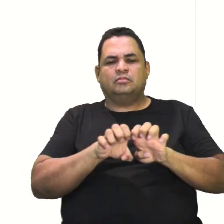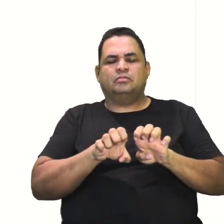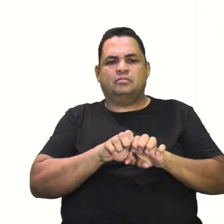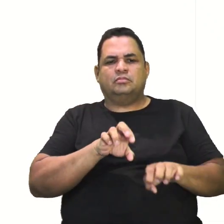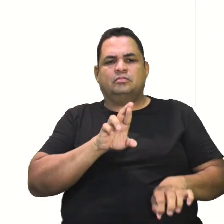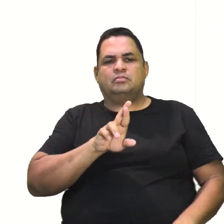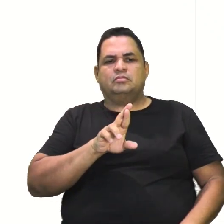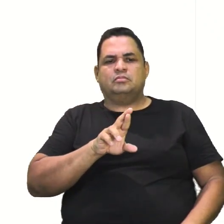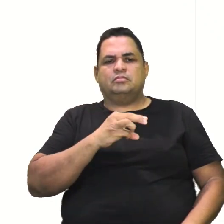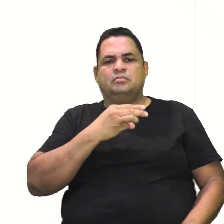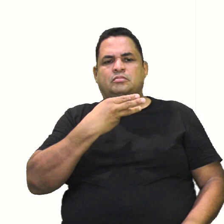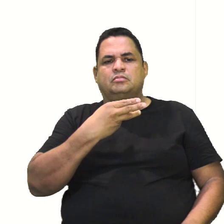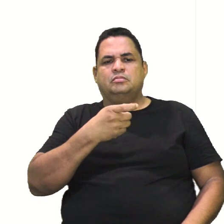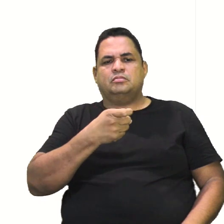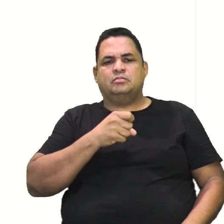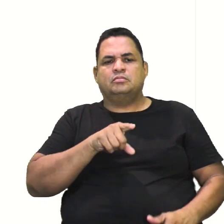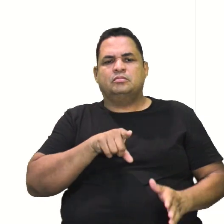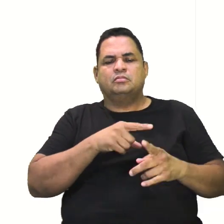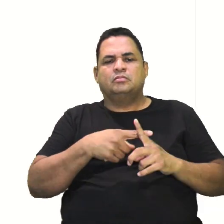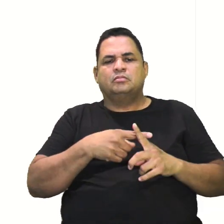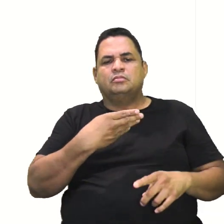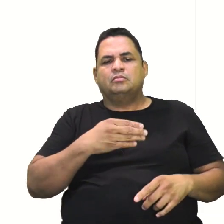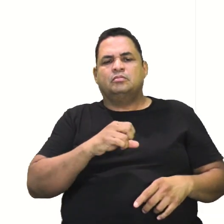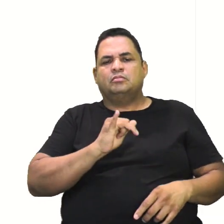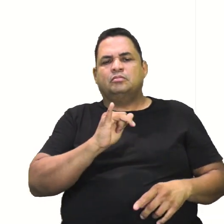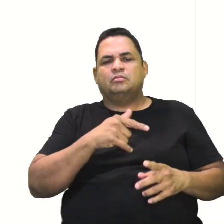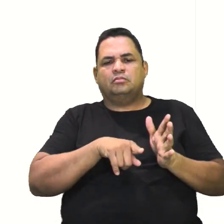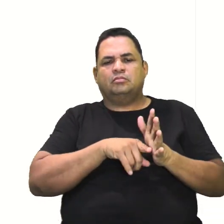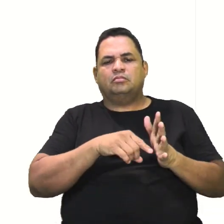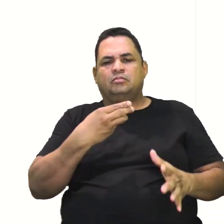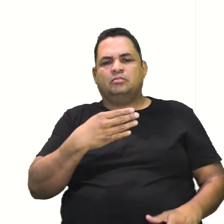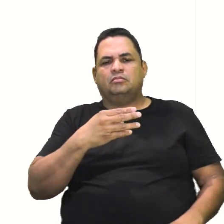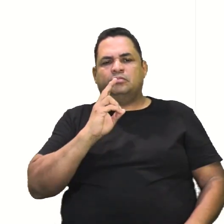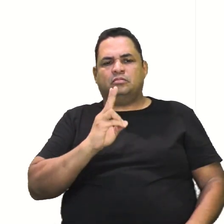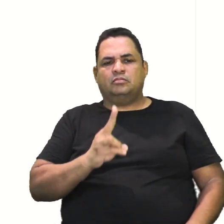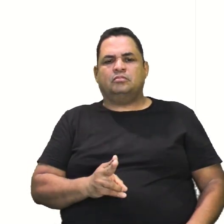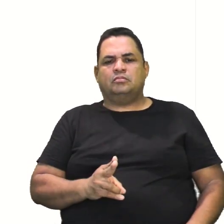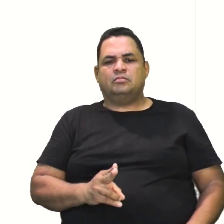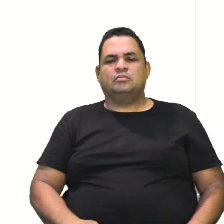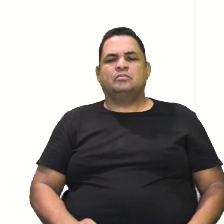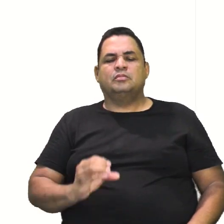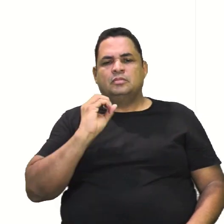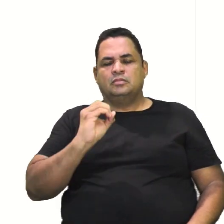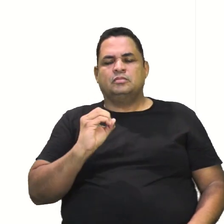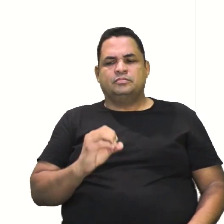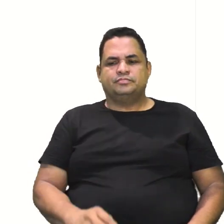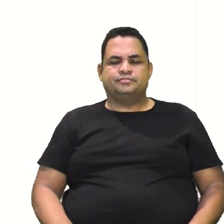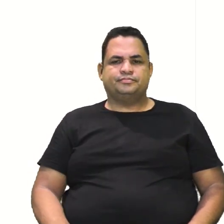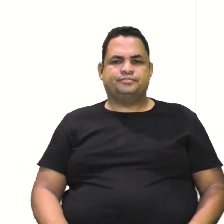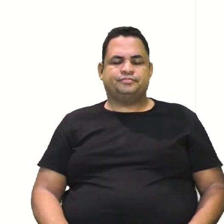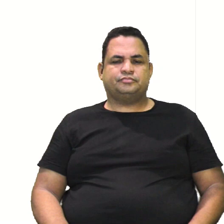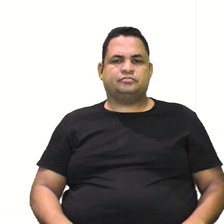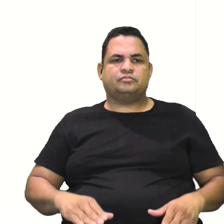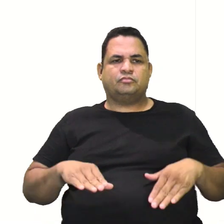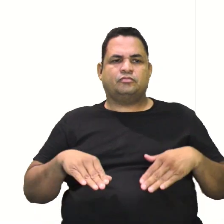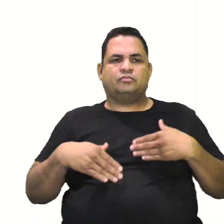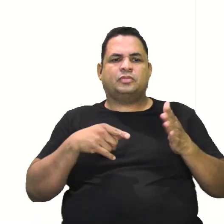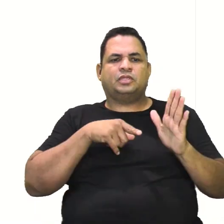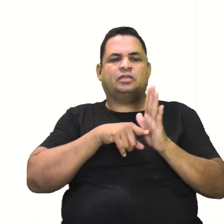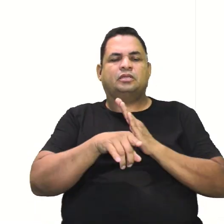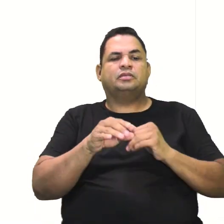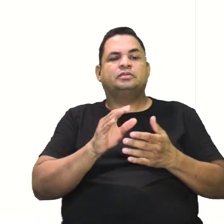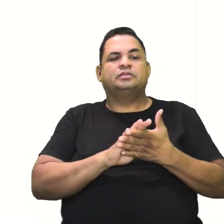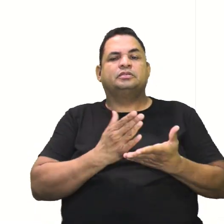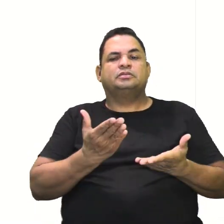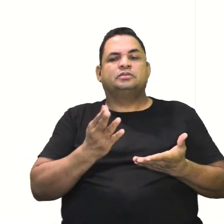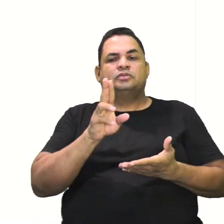a equação R é 3x mais 4y menos 4 igual a 0. Uma coisa que deu para perceber é que toda vez que pedir esse tipo de exercício vai